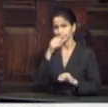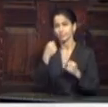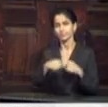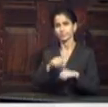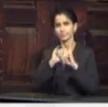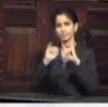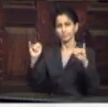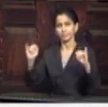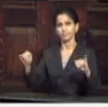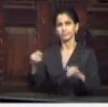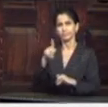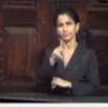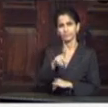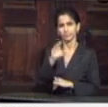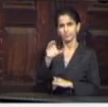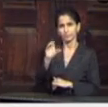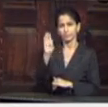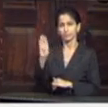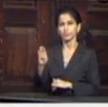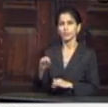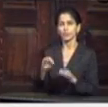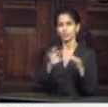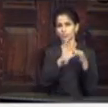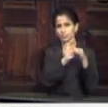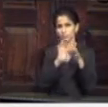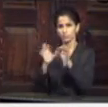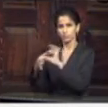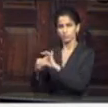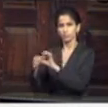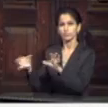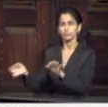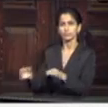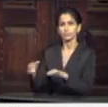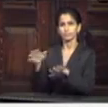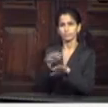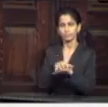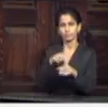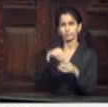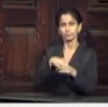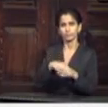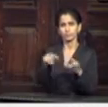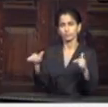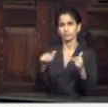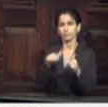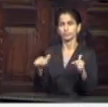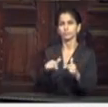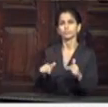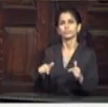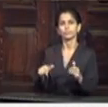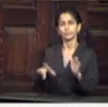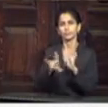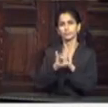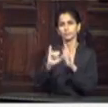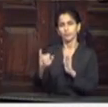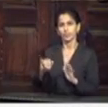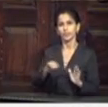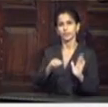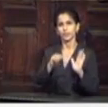o PCdoB tem coerência na inclusão de trabalhadores nessa lei do